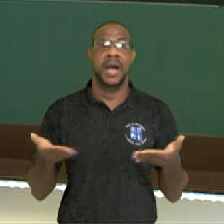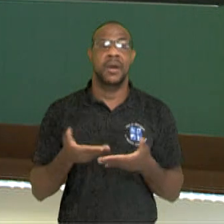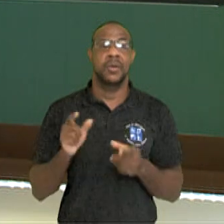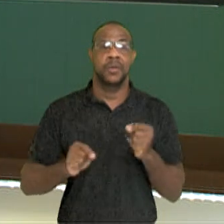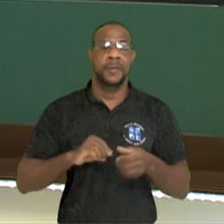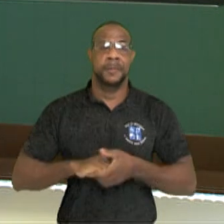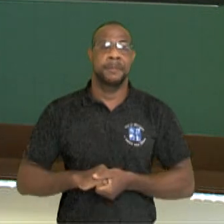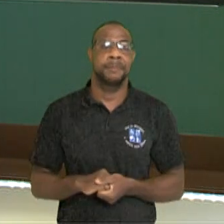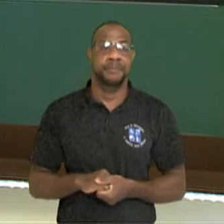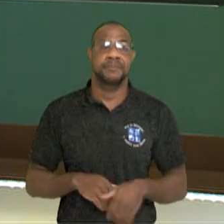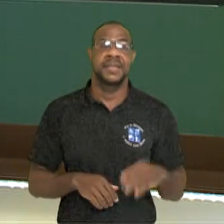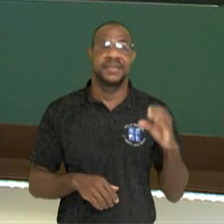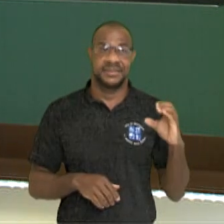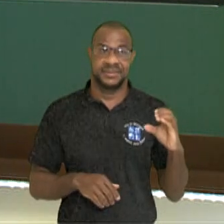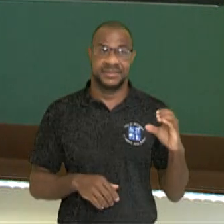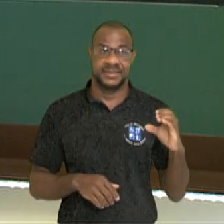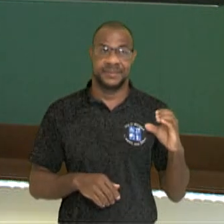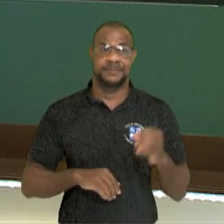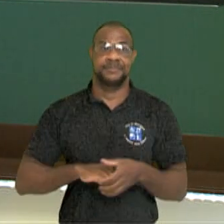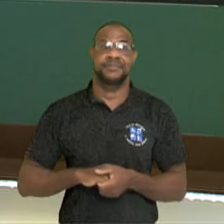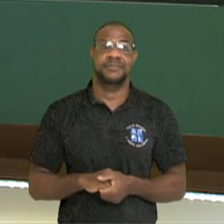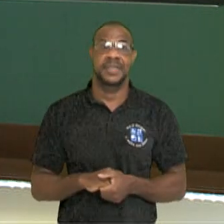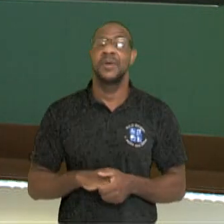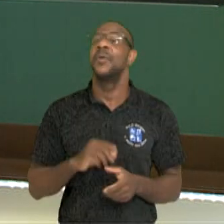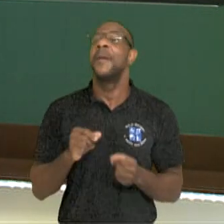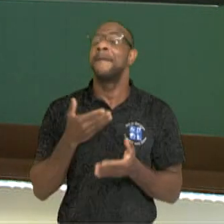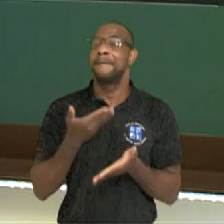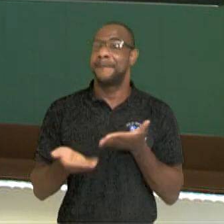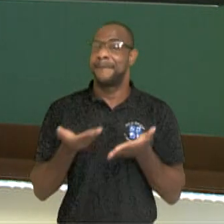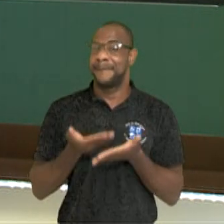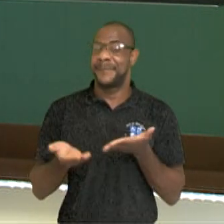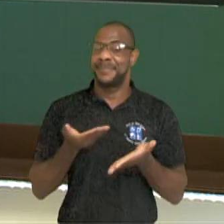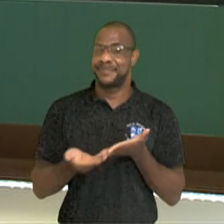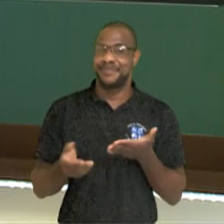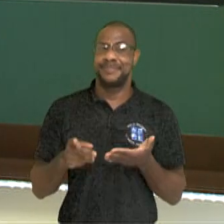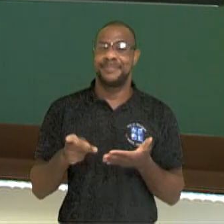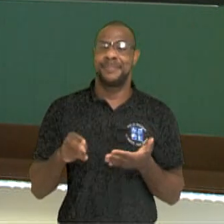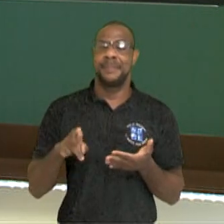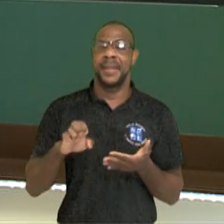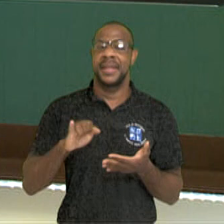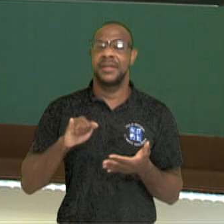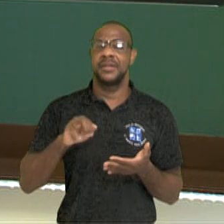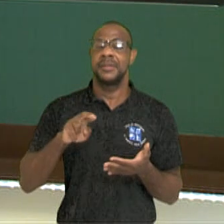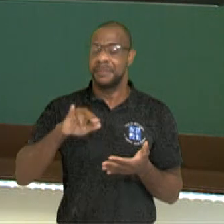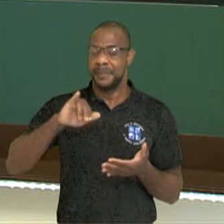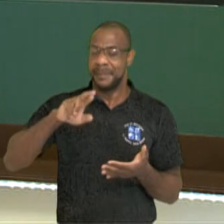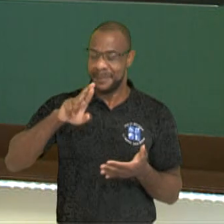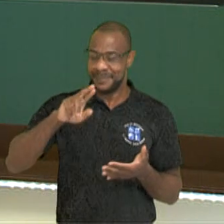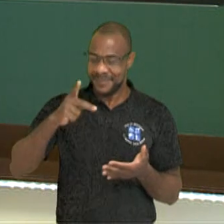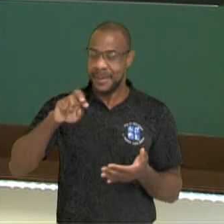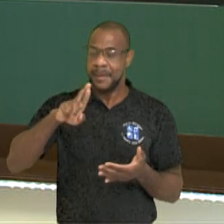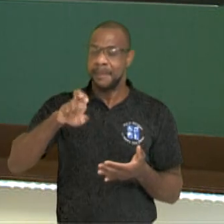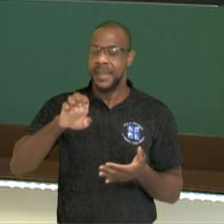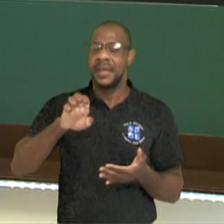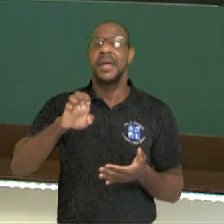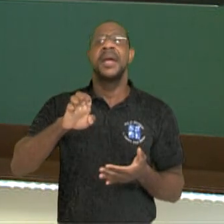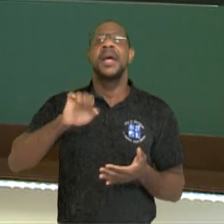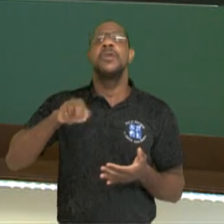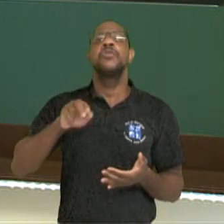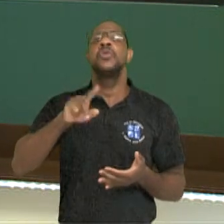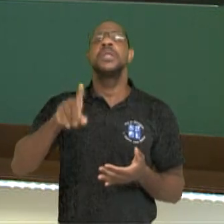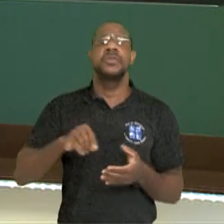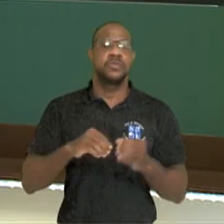então para a letra C. Olha lá, agora prejuízo, hein? Prejuízos são valores abaixo de zero,